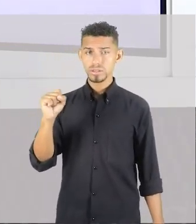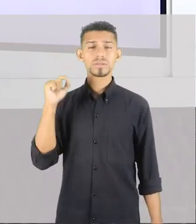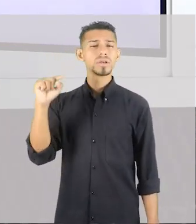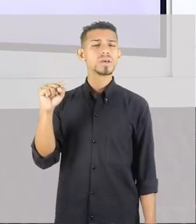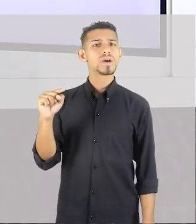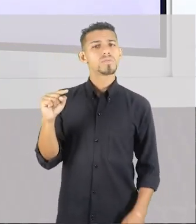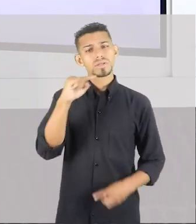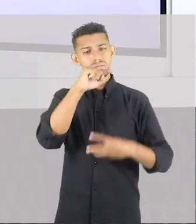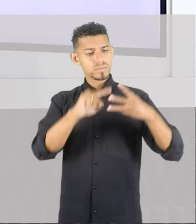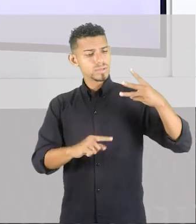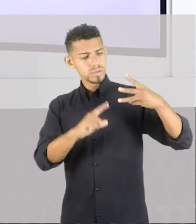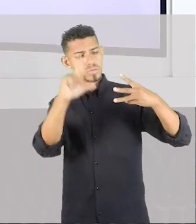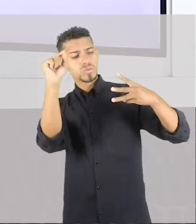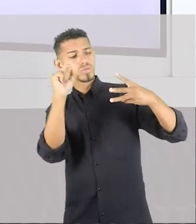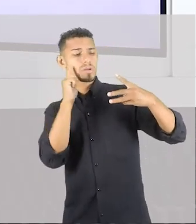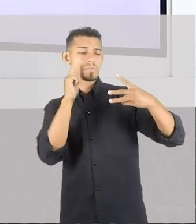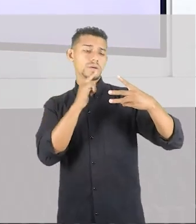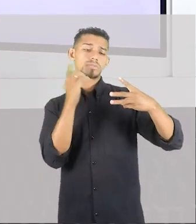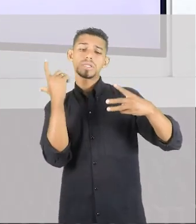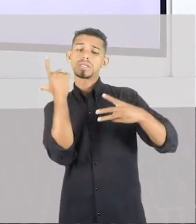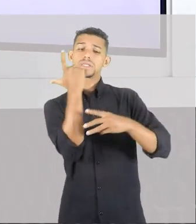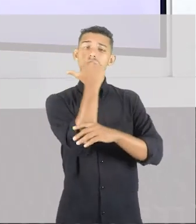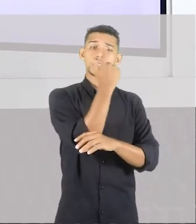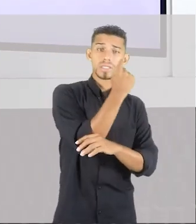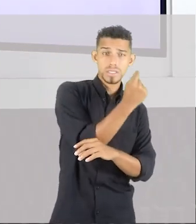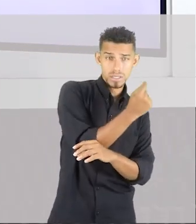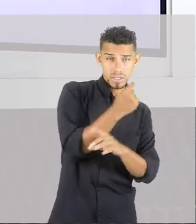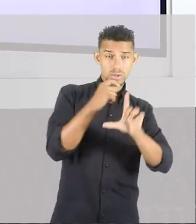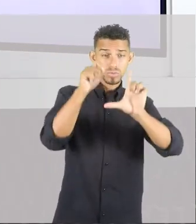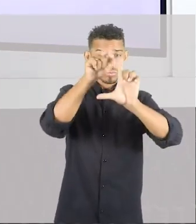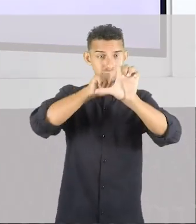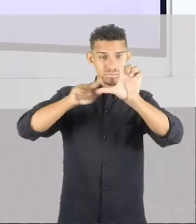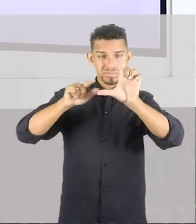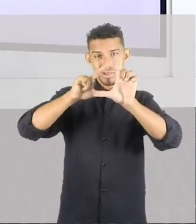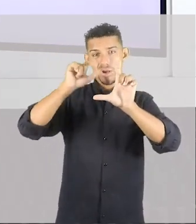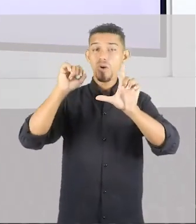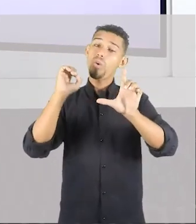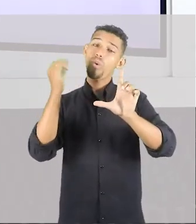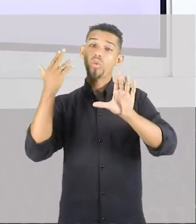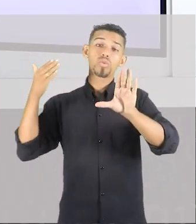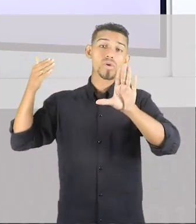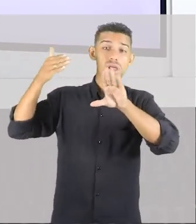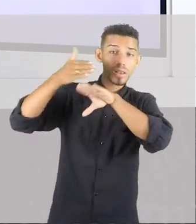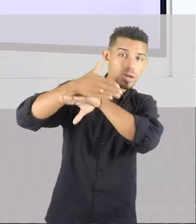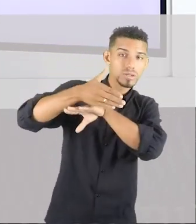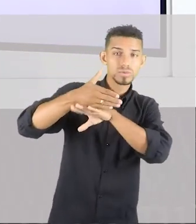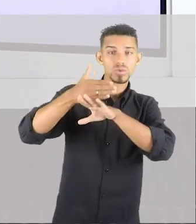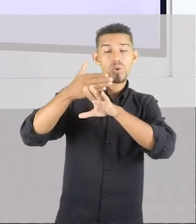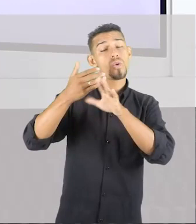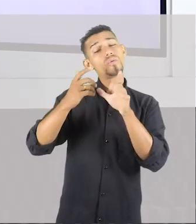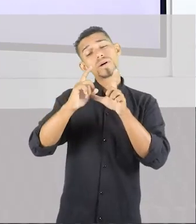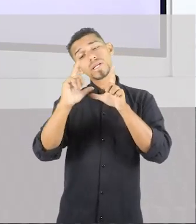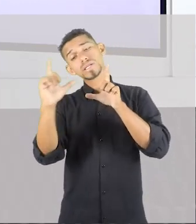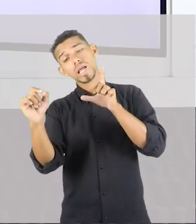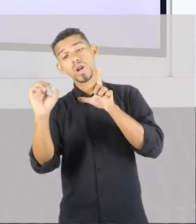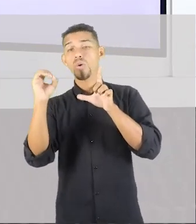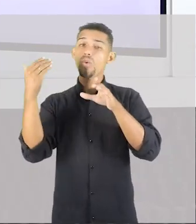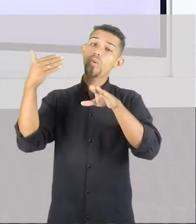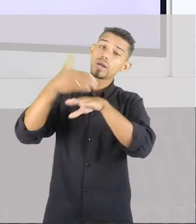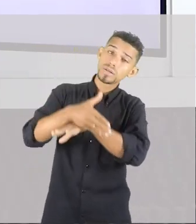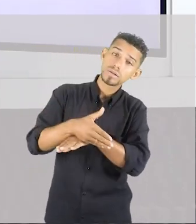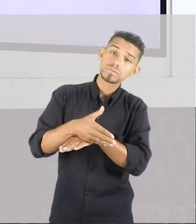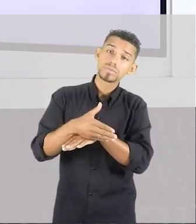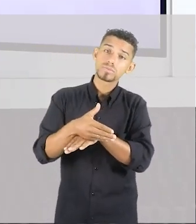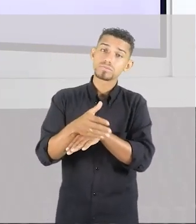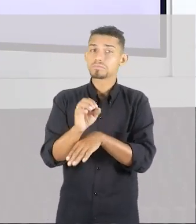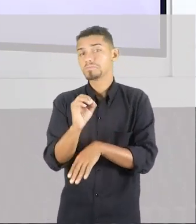dessas 3 geralmente vai estar saindo do plano do papel ou entrando no plano do papel. Então, eu vou ter que representar para